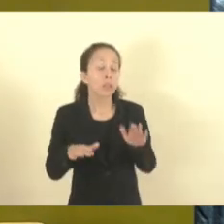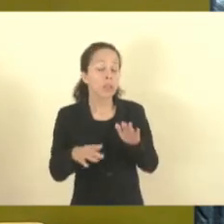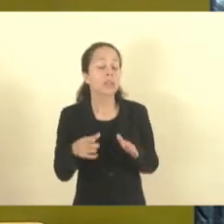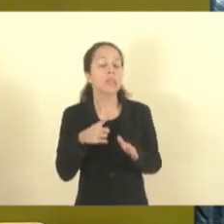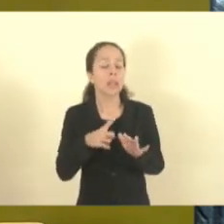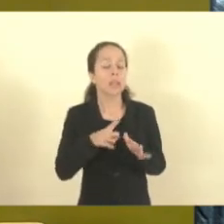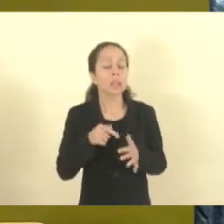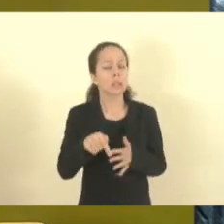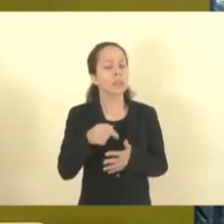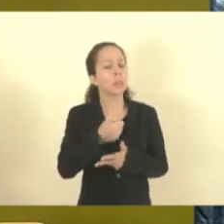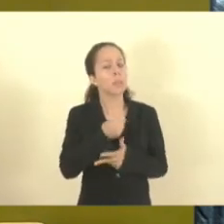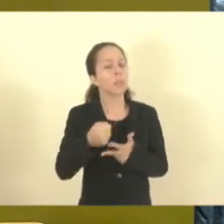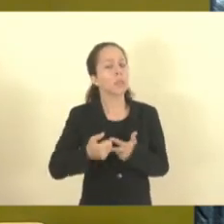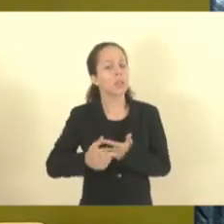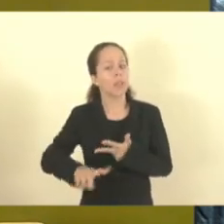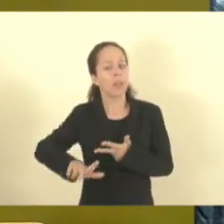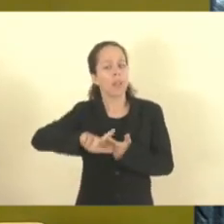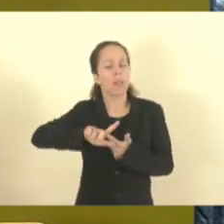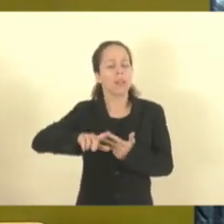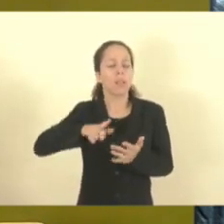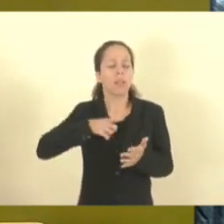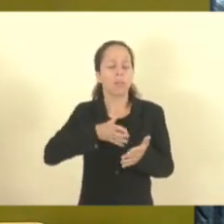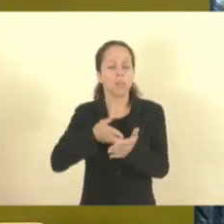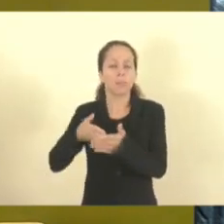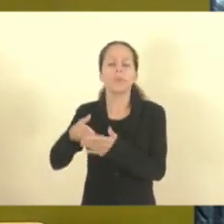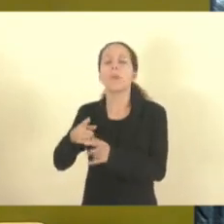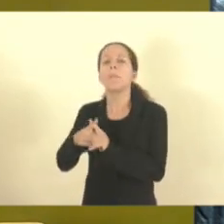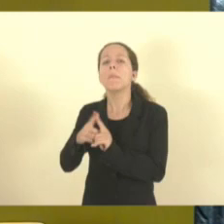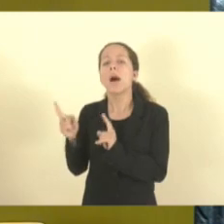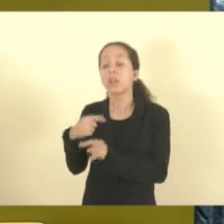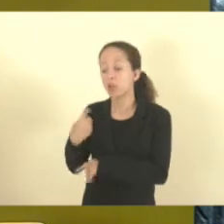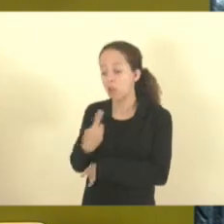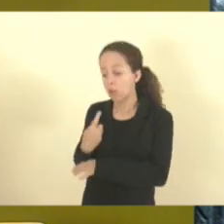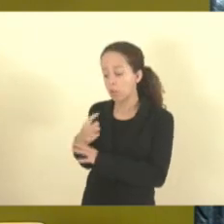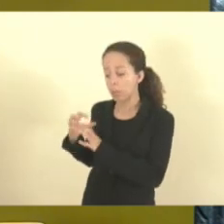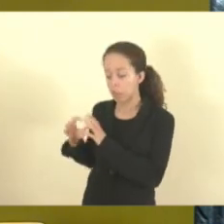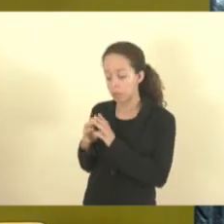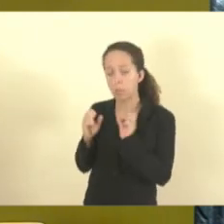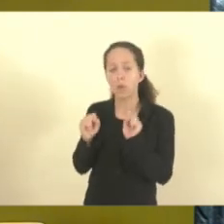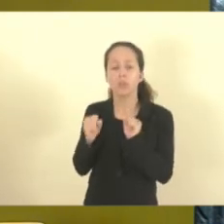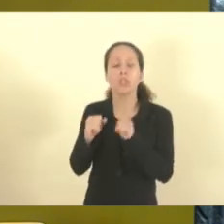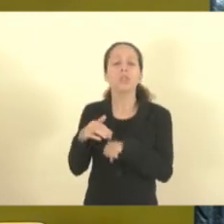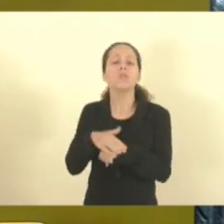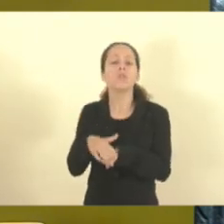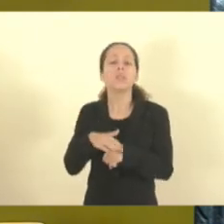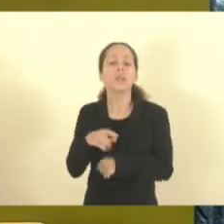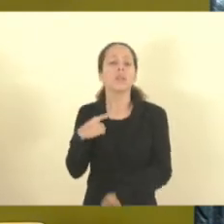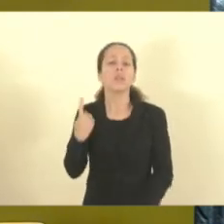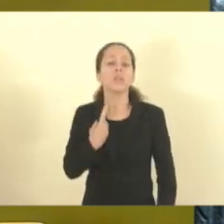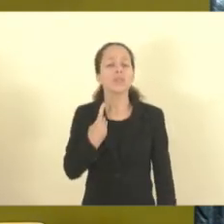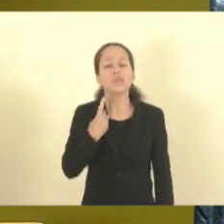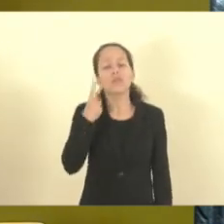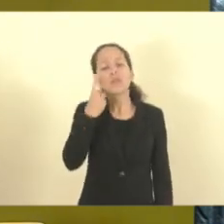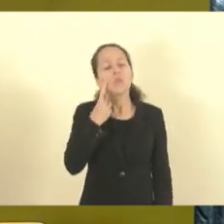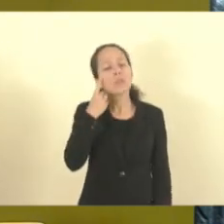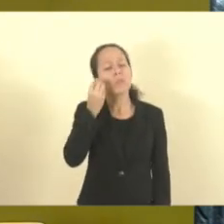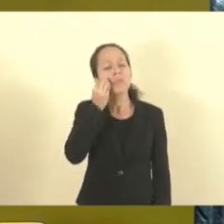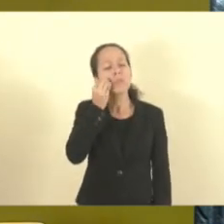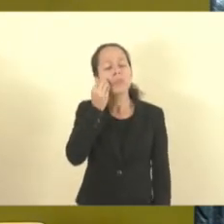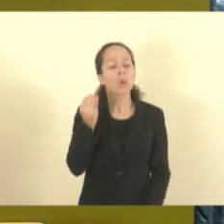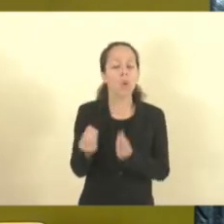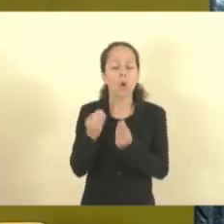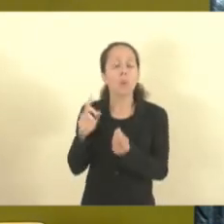mas nós, enquanto mandatos, podemos conversar com os nossos advogados para ver que tipo de